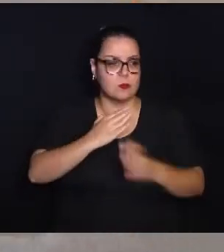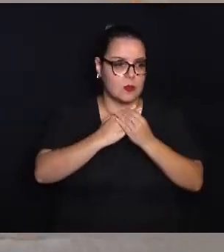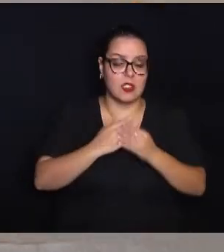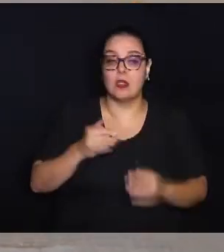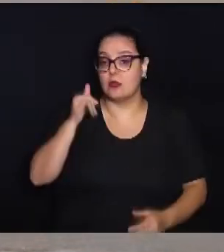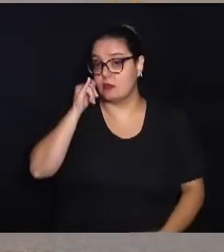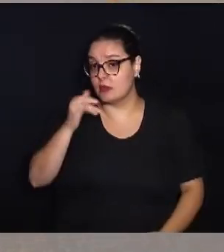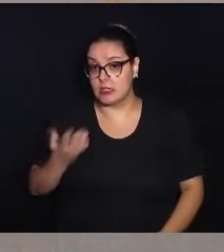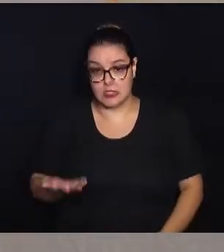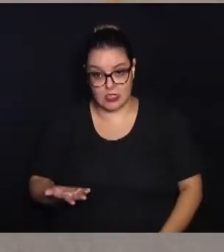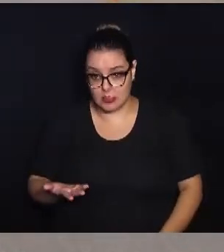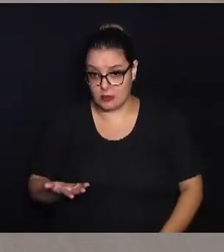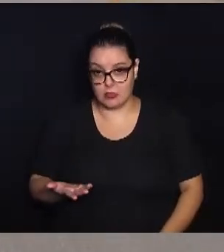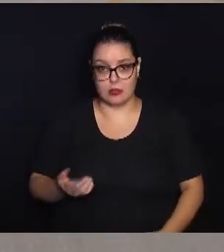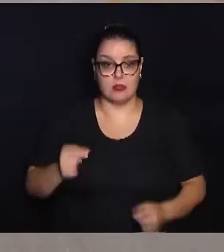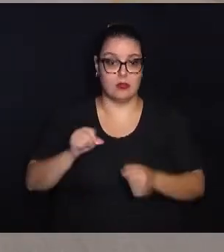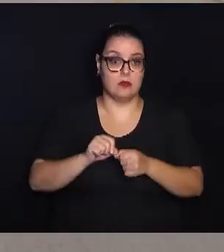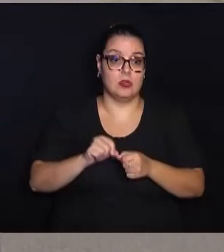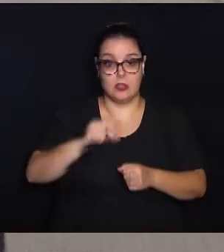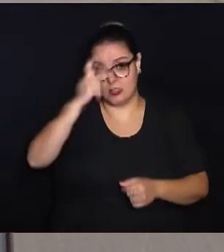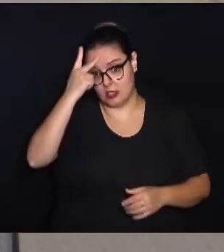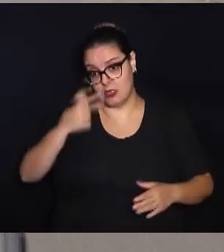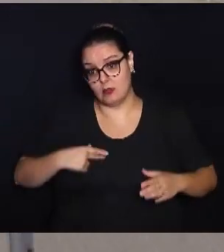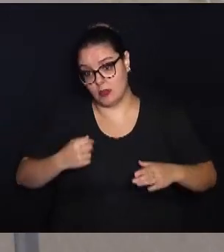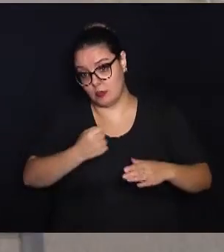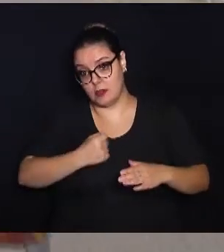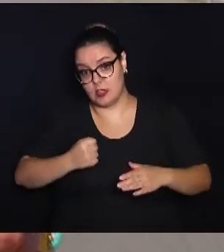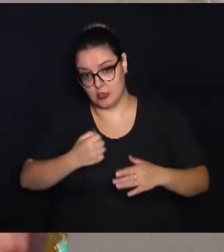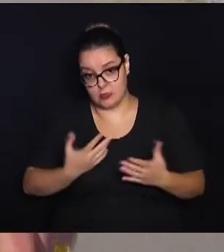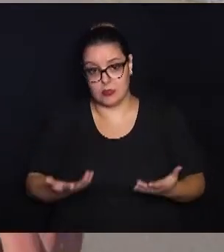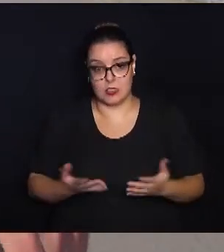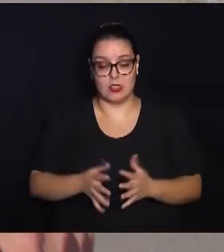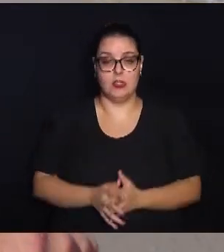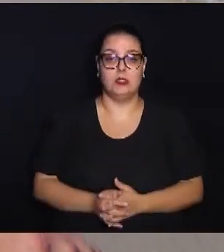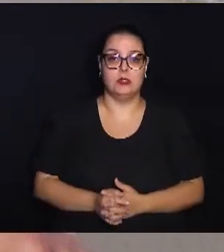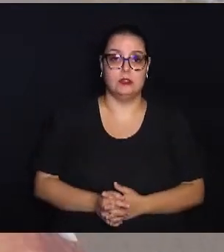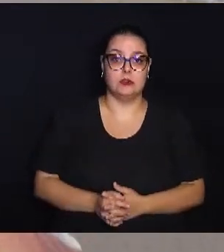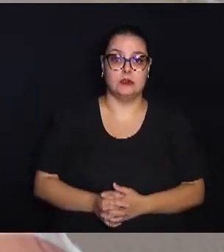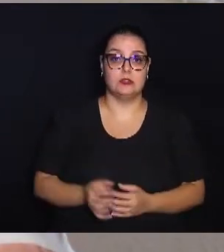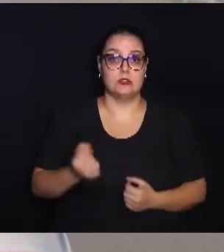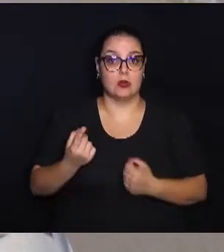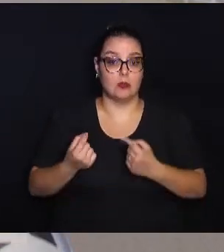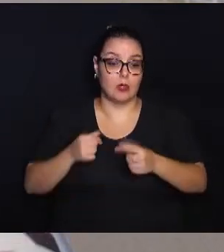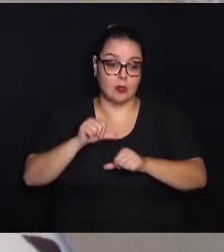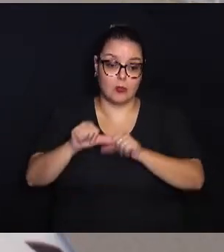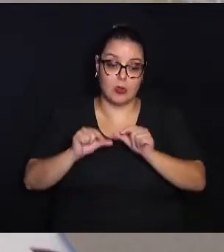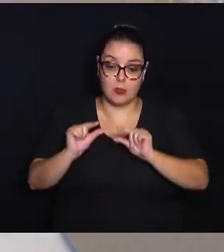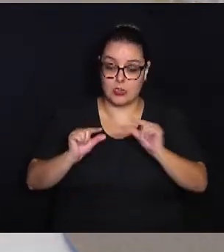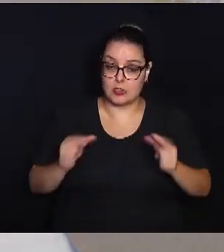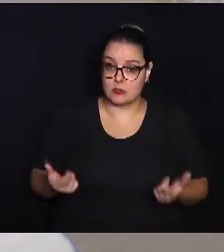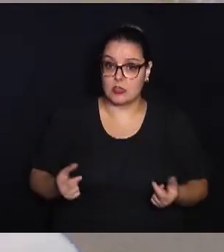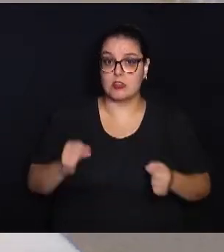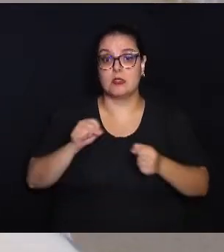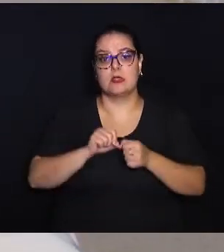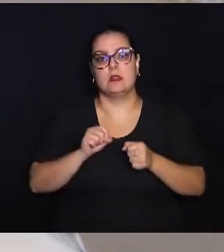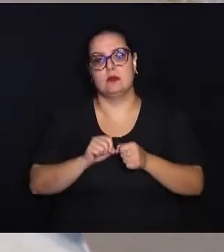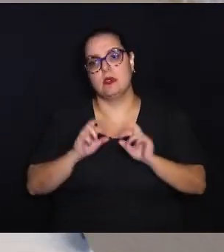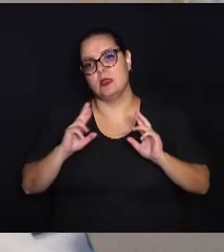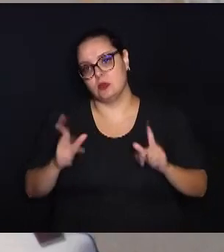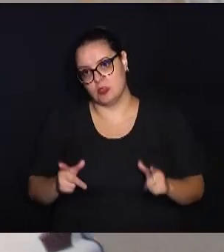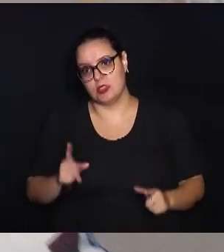cair, fazer sua comida, né, em casa. Então essas são algumas questões